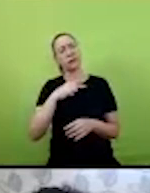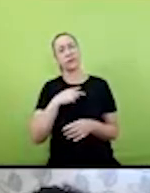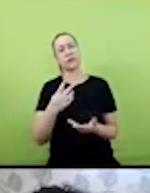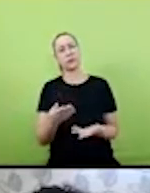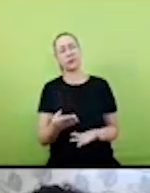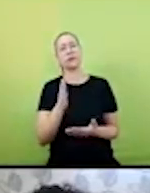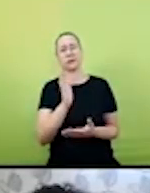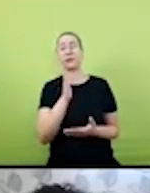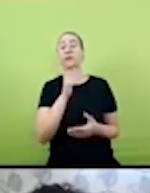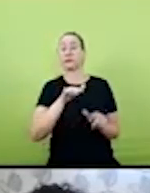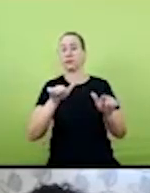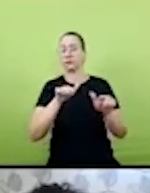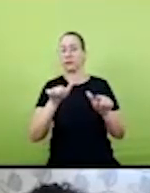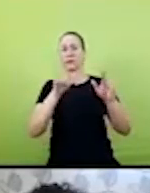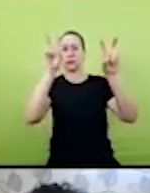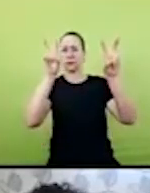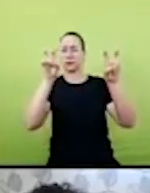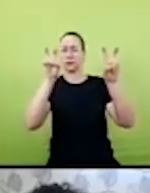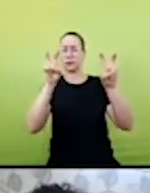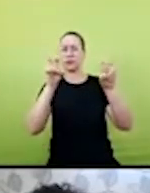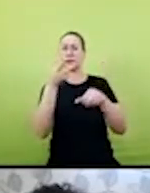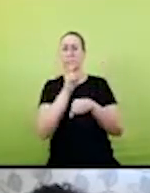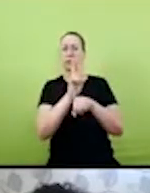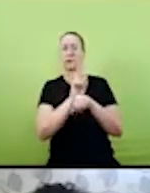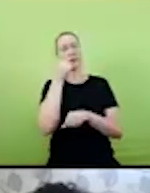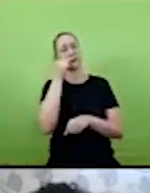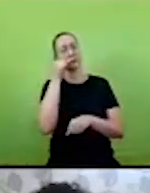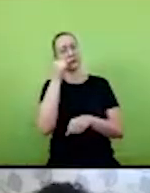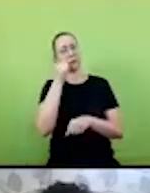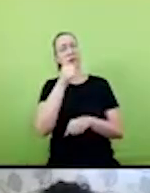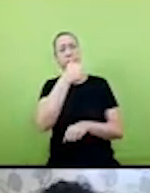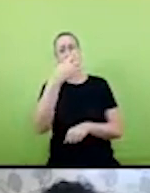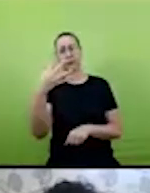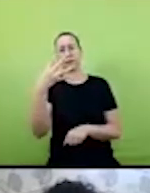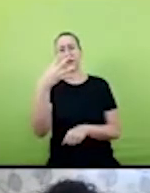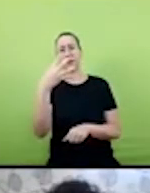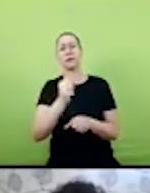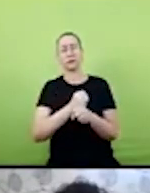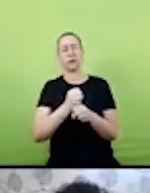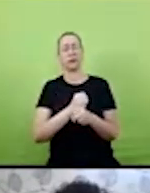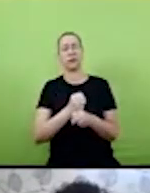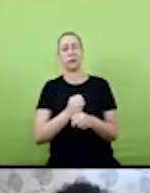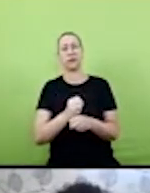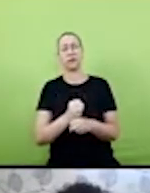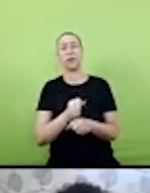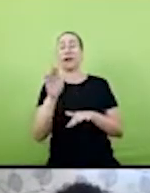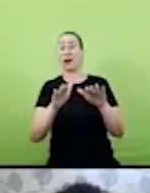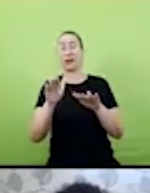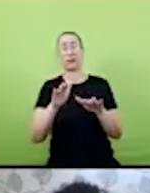nesse tema, né, com esse tema, de que muitas vezes a gente quer pegar o caso e resolver,